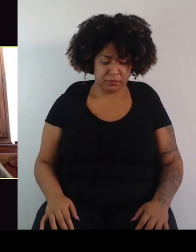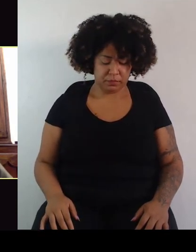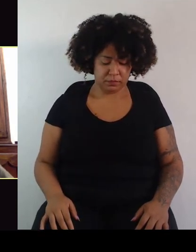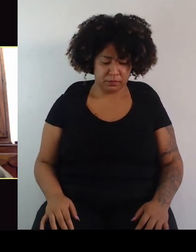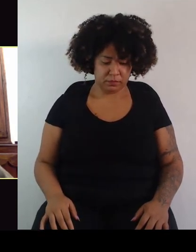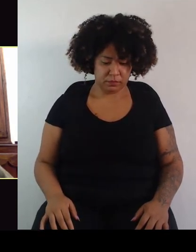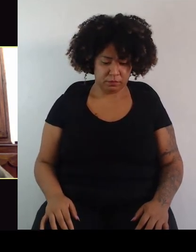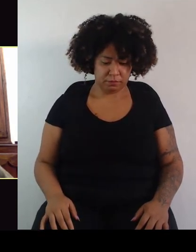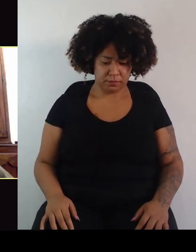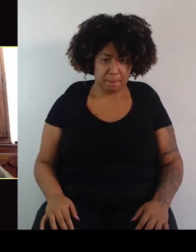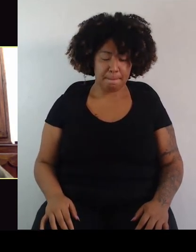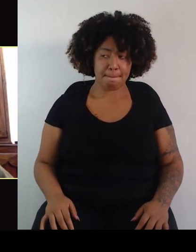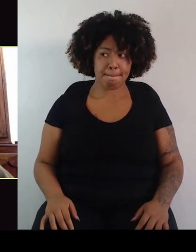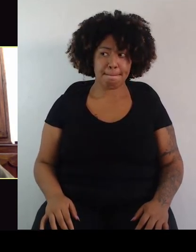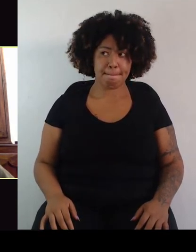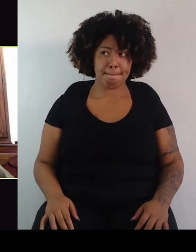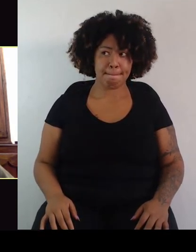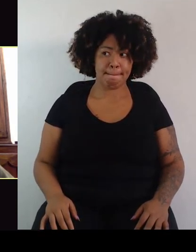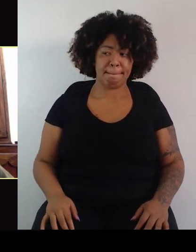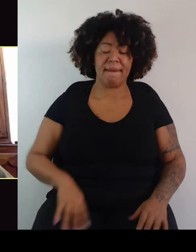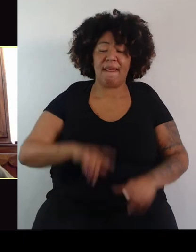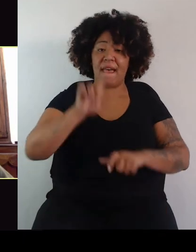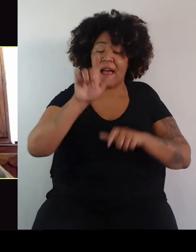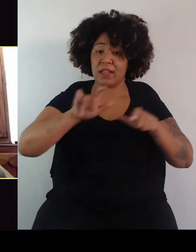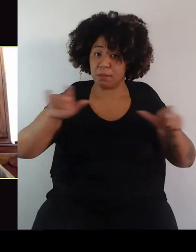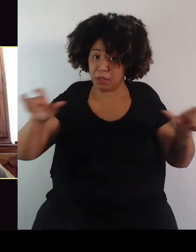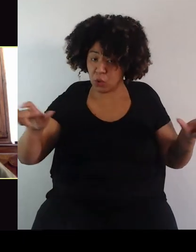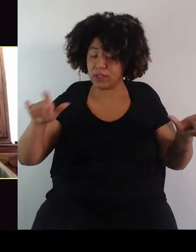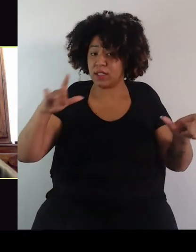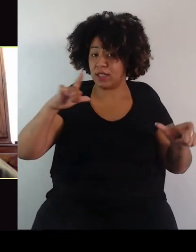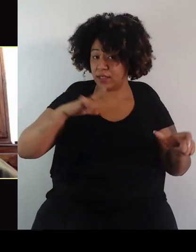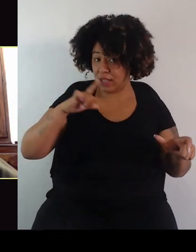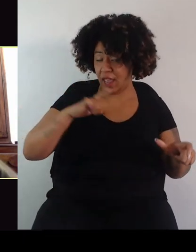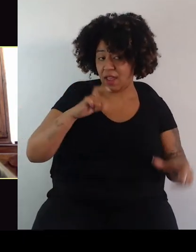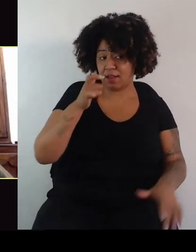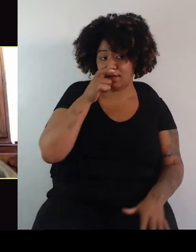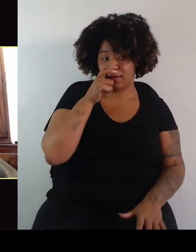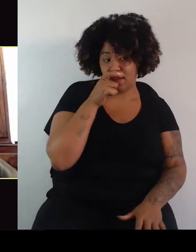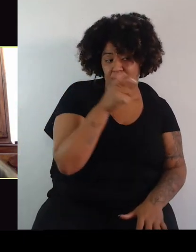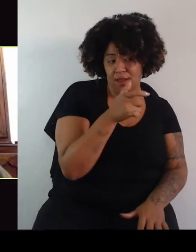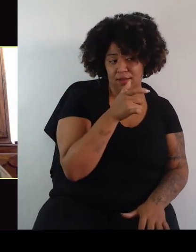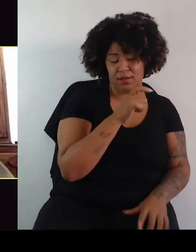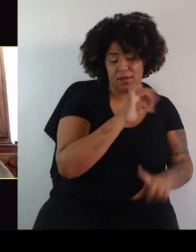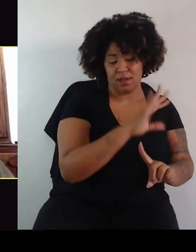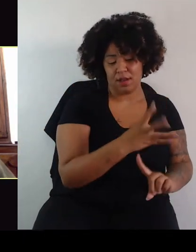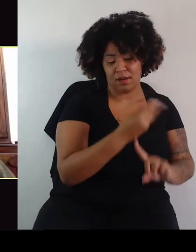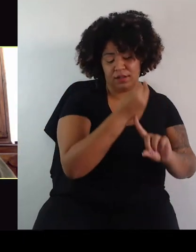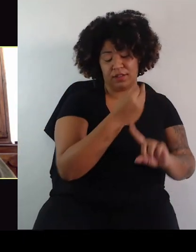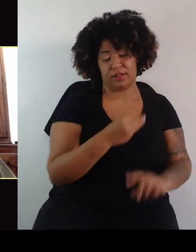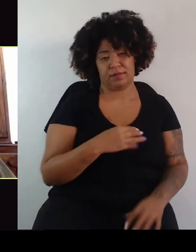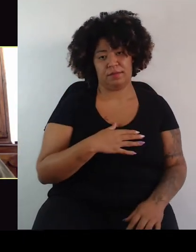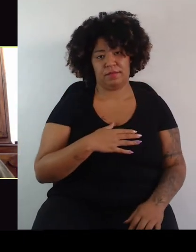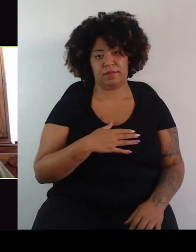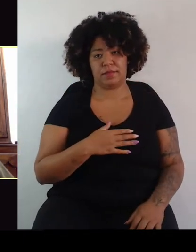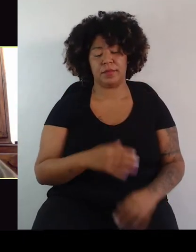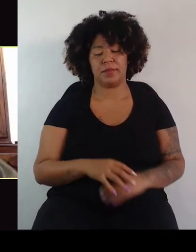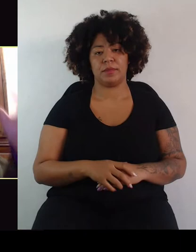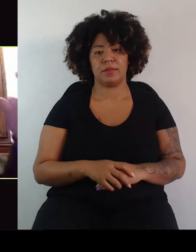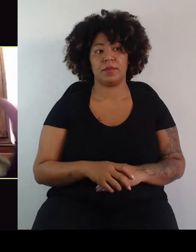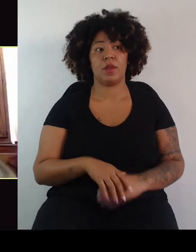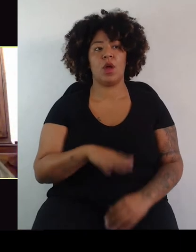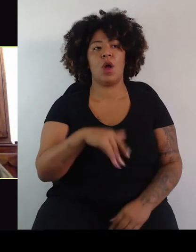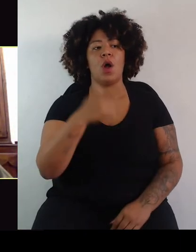que têm interesse em arte não não diz enfim olham